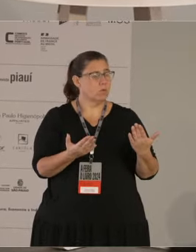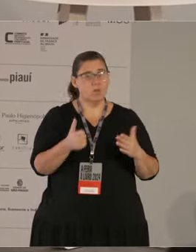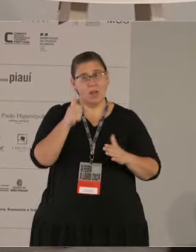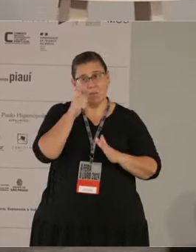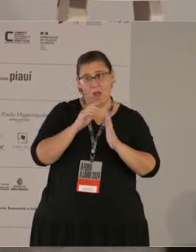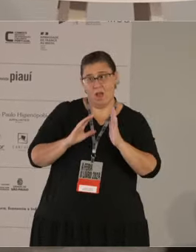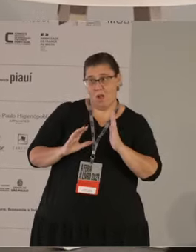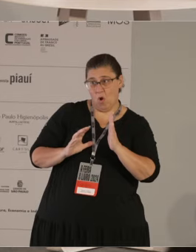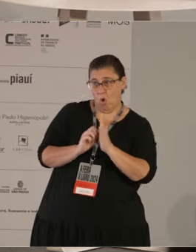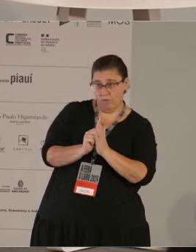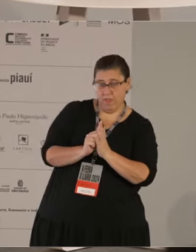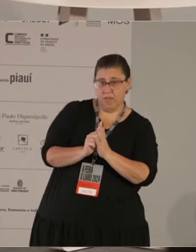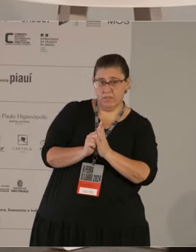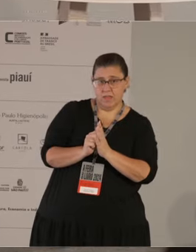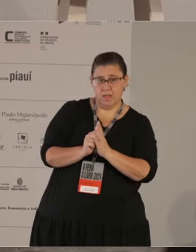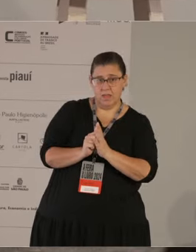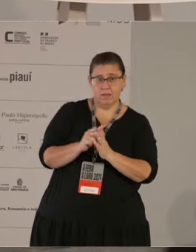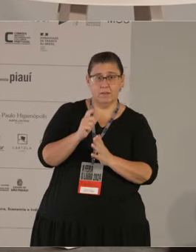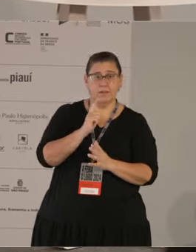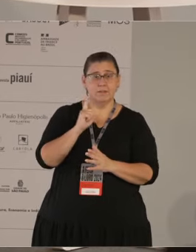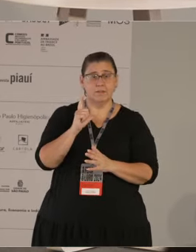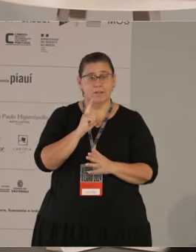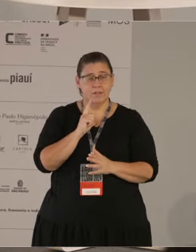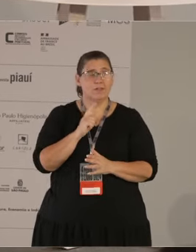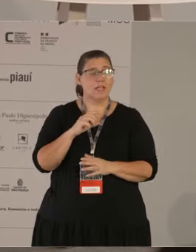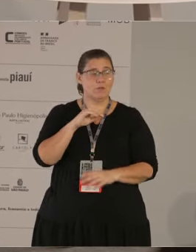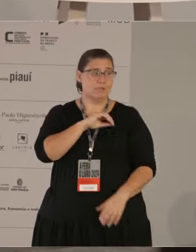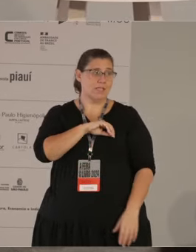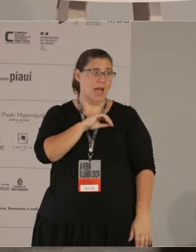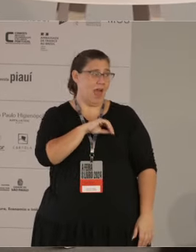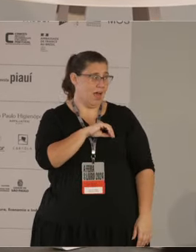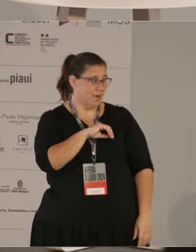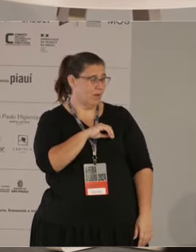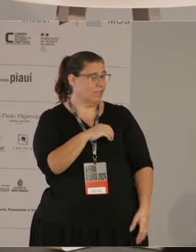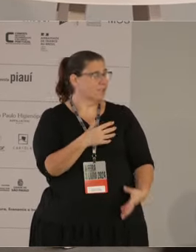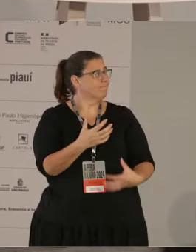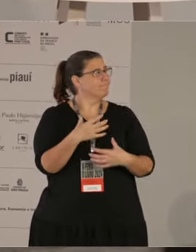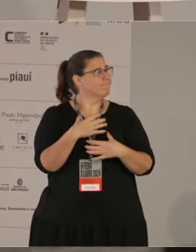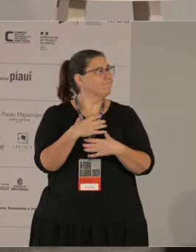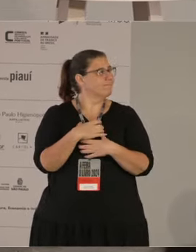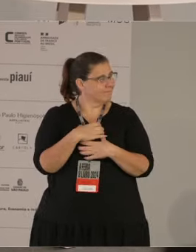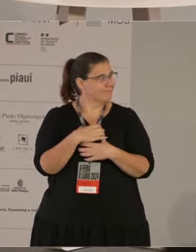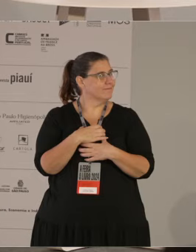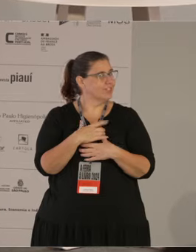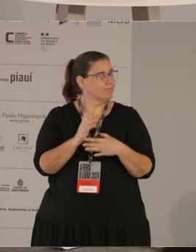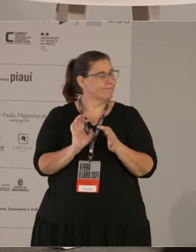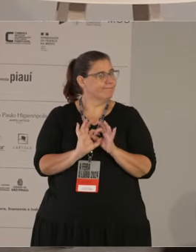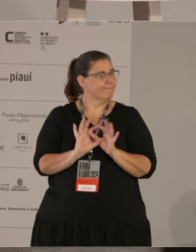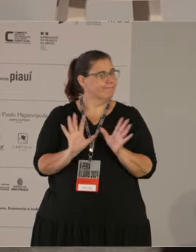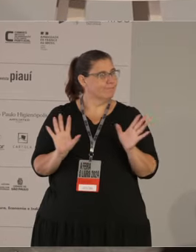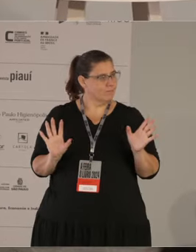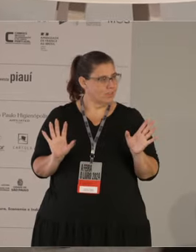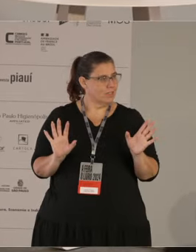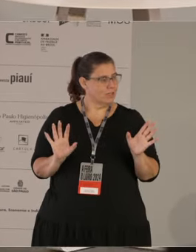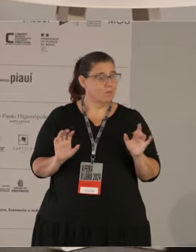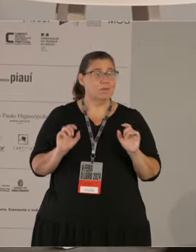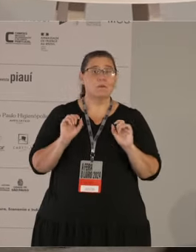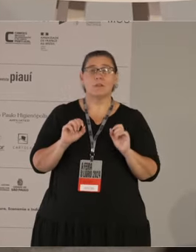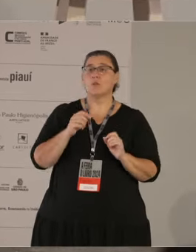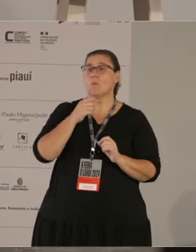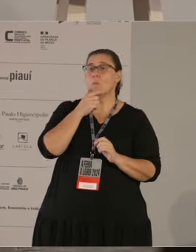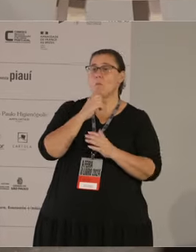as mulheres, que elas têm, né, um salário, elas se sentem muito mais à vontade para dispensar